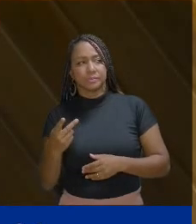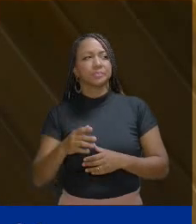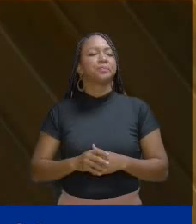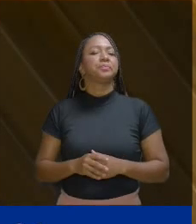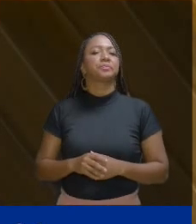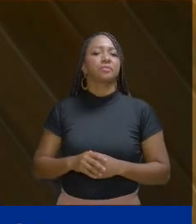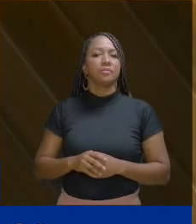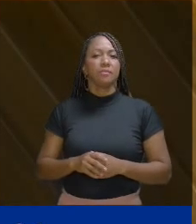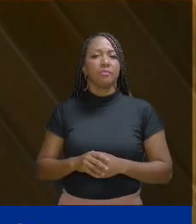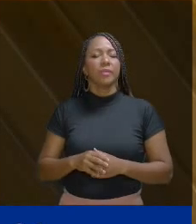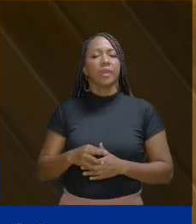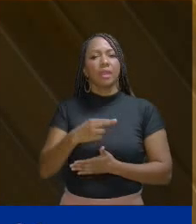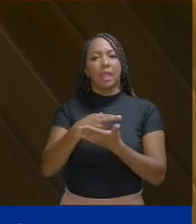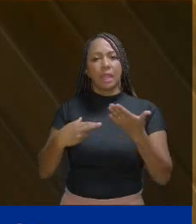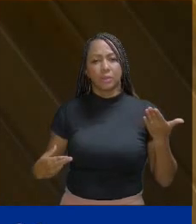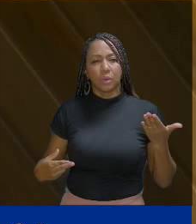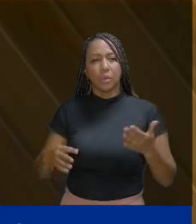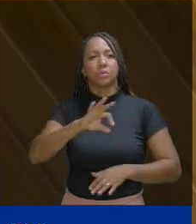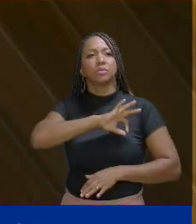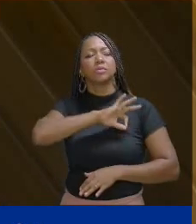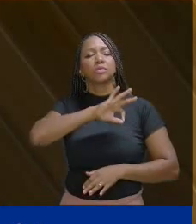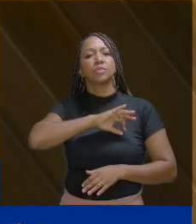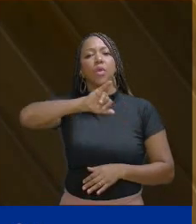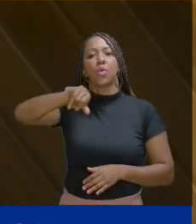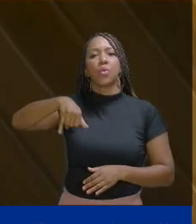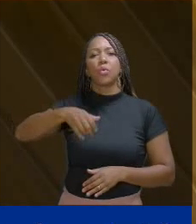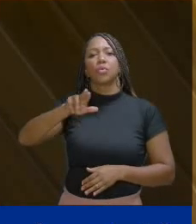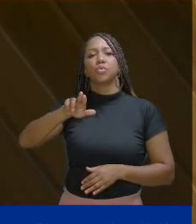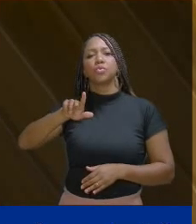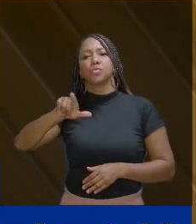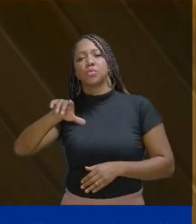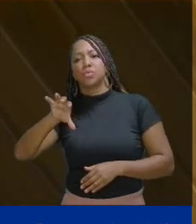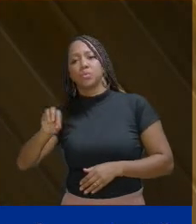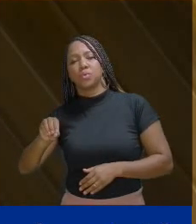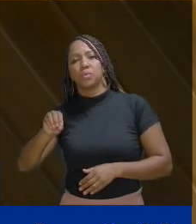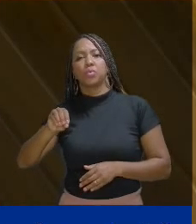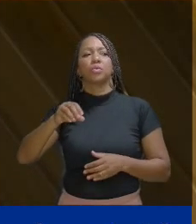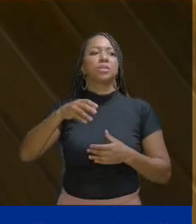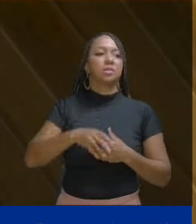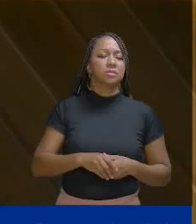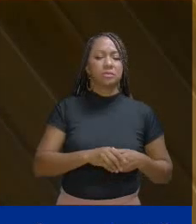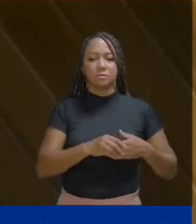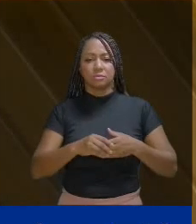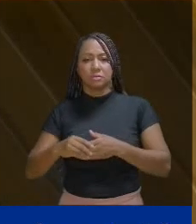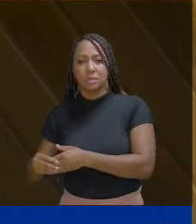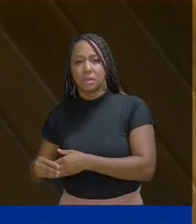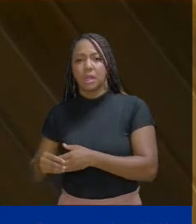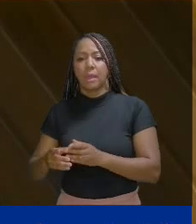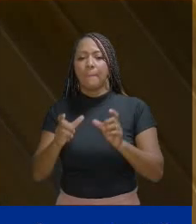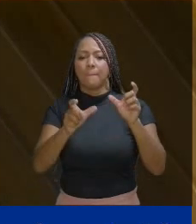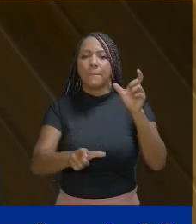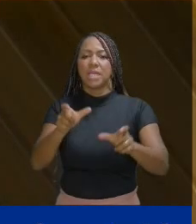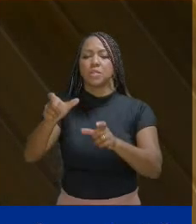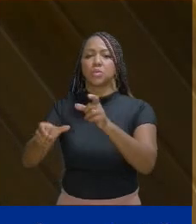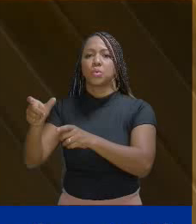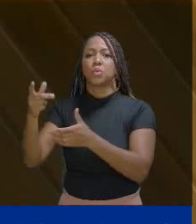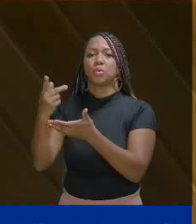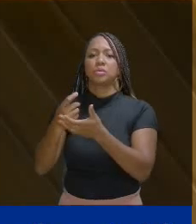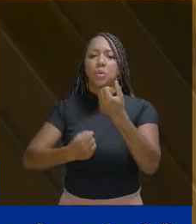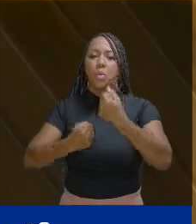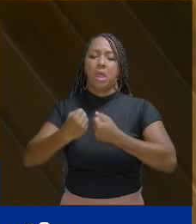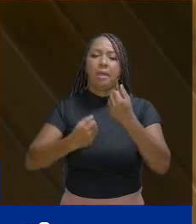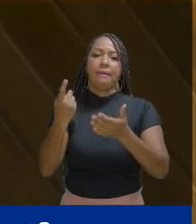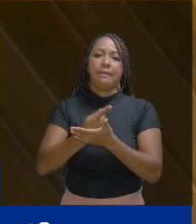Alegou que, segundo o relatório policial, Júlio César foi encontrado transportando eleitores de forma irregular,